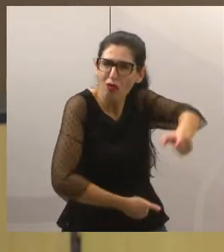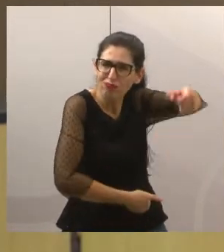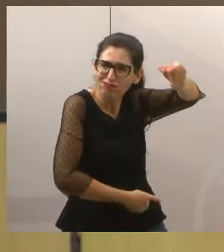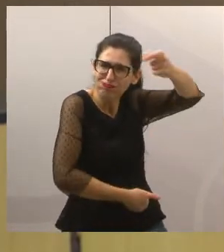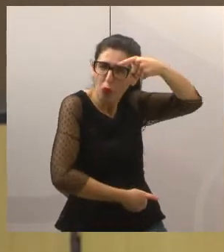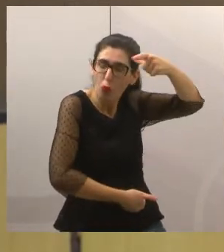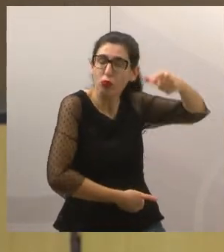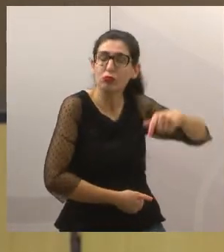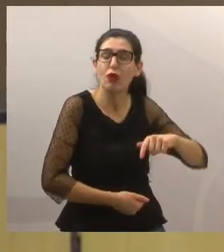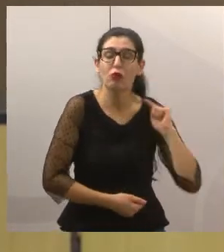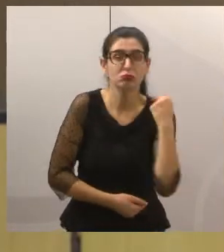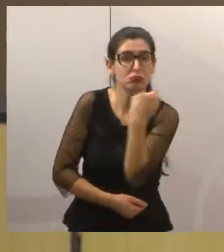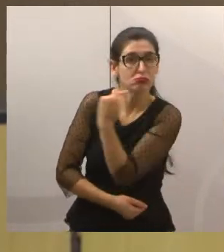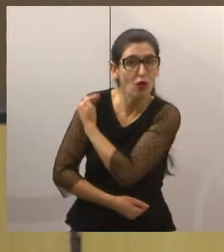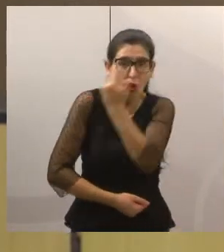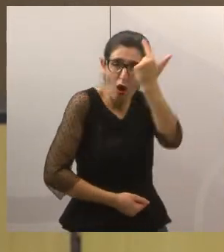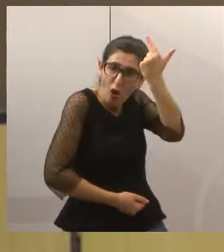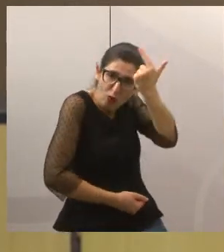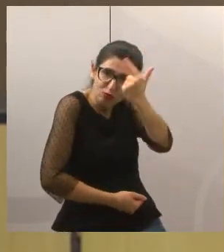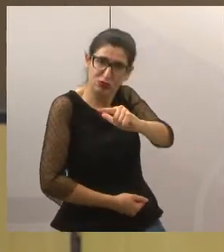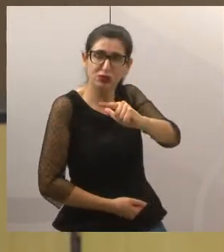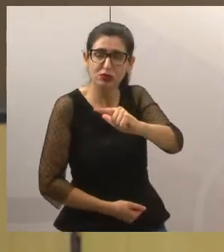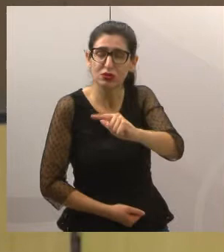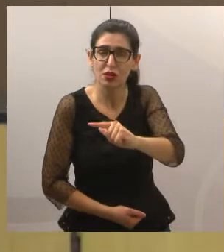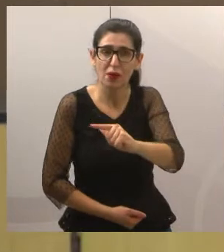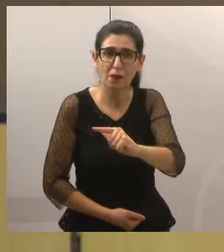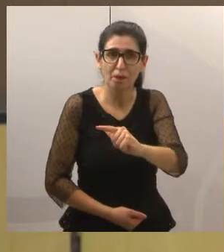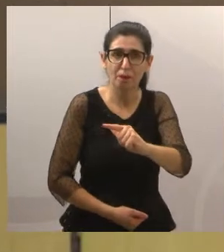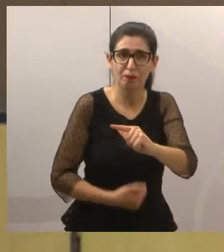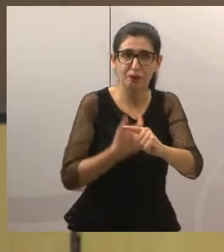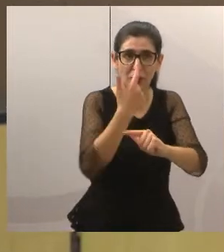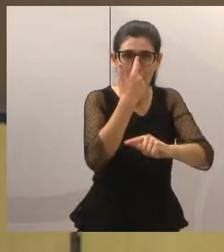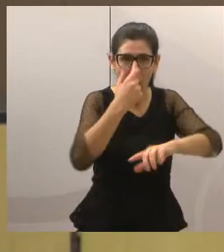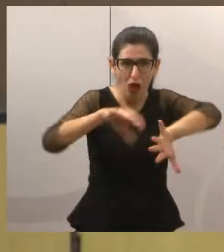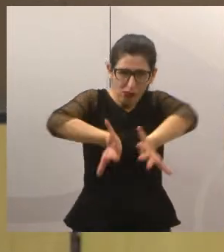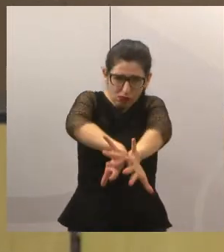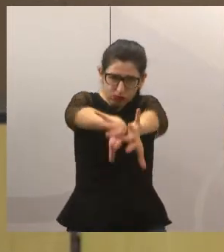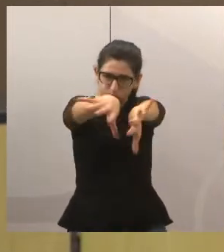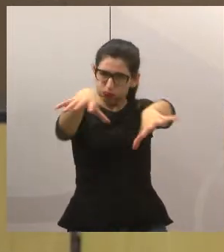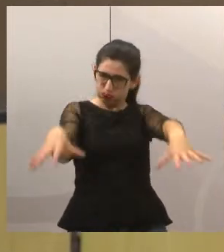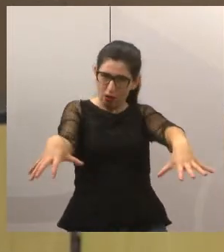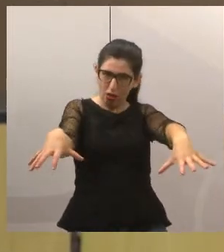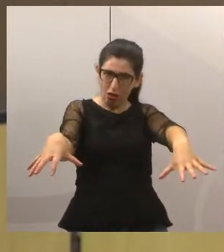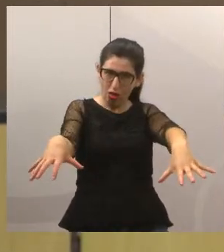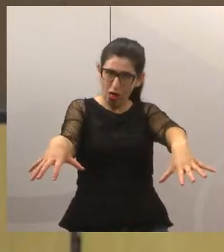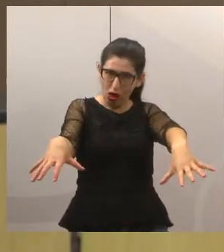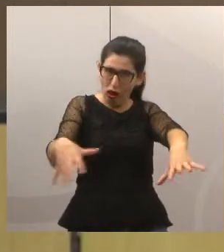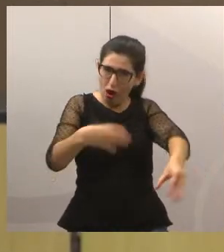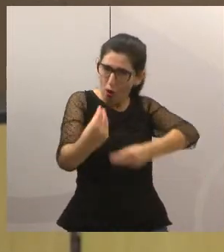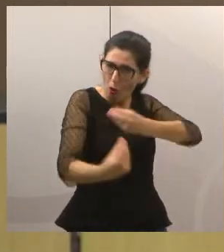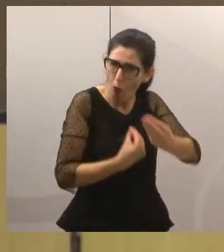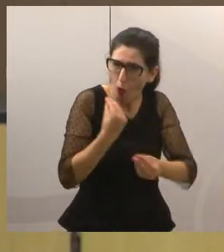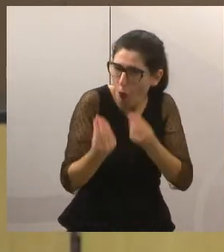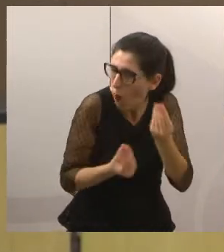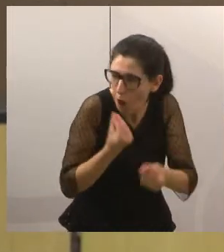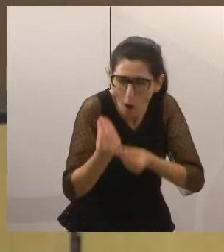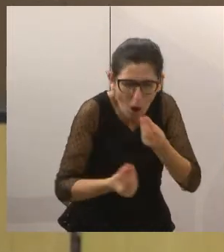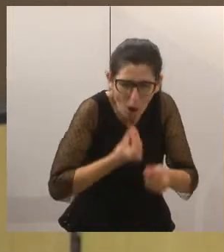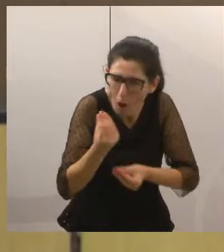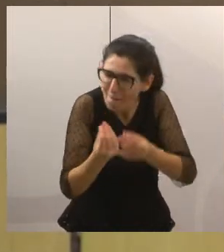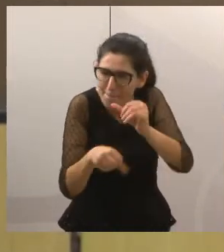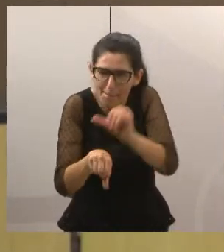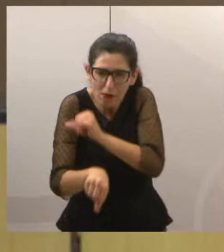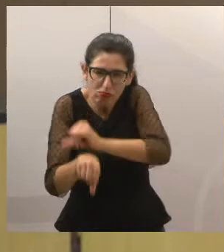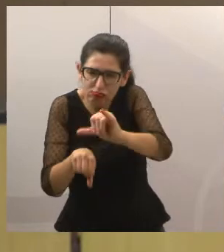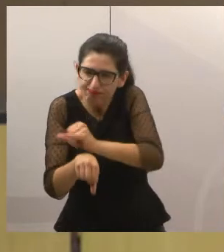para que a gente consiga atender a descentralização dessas ações sociais, que também